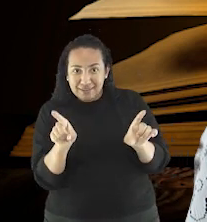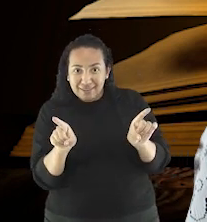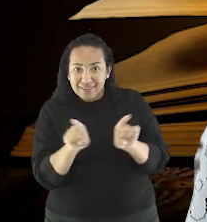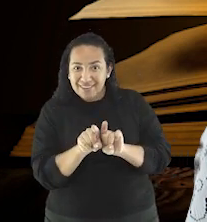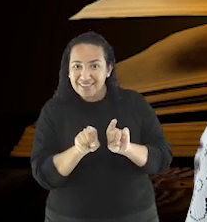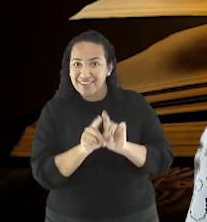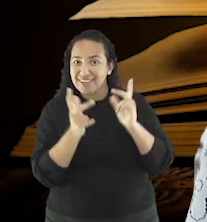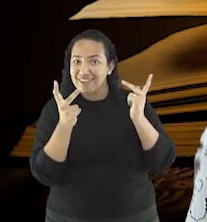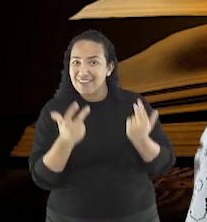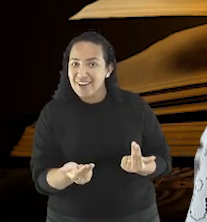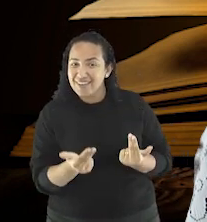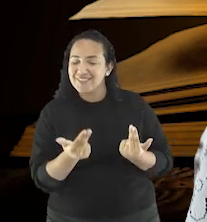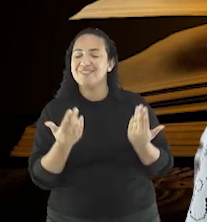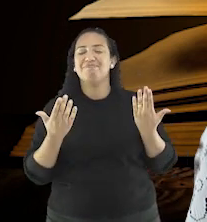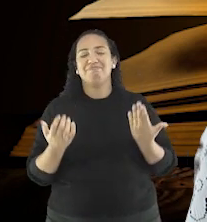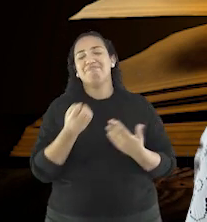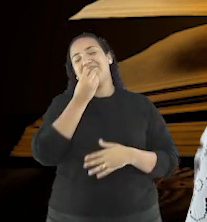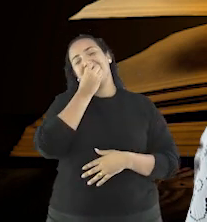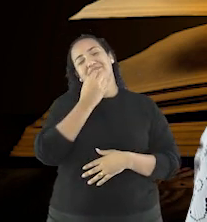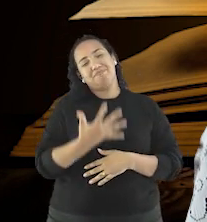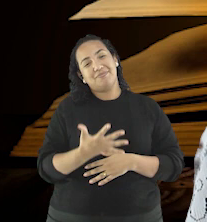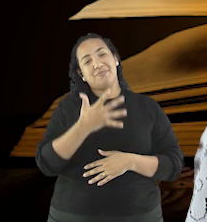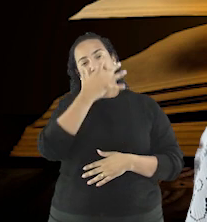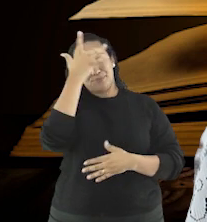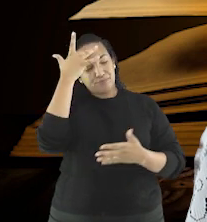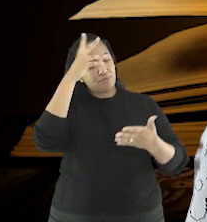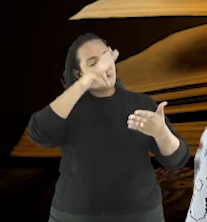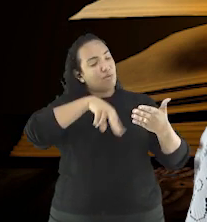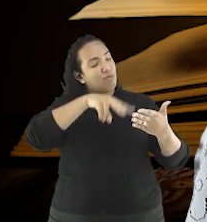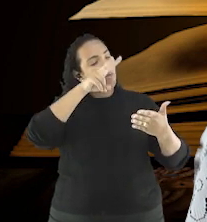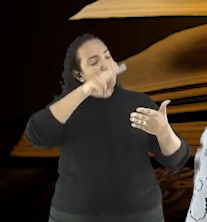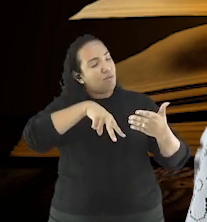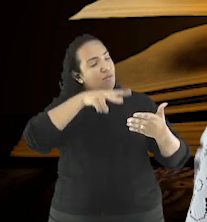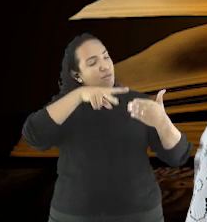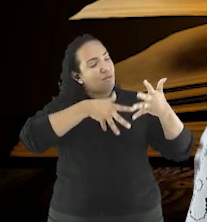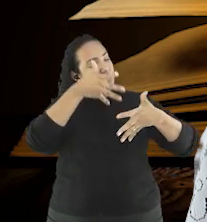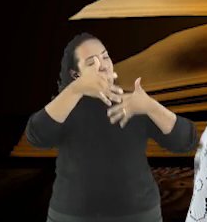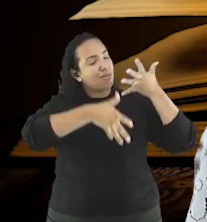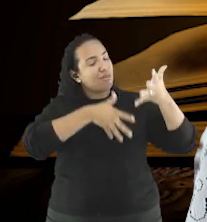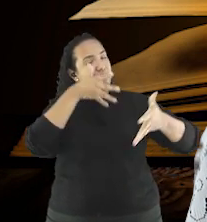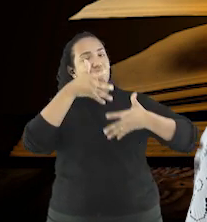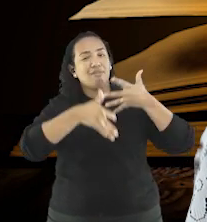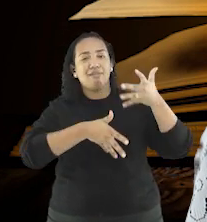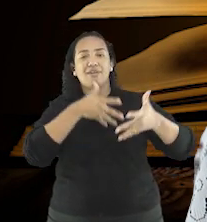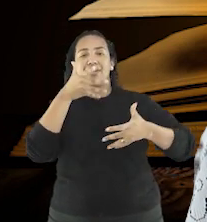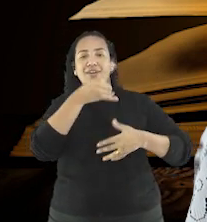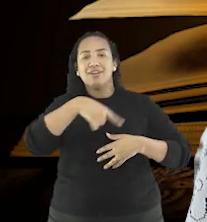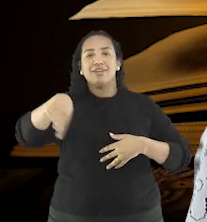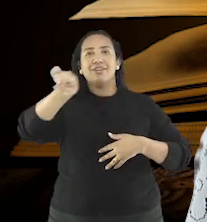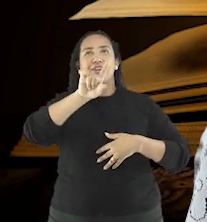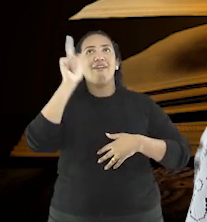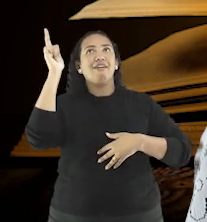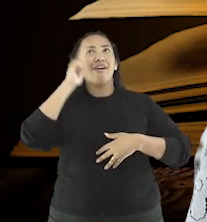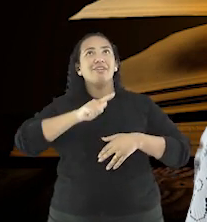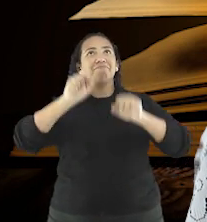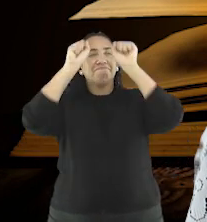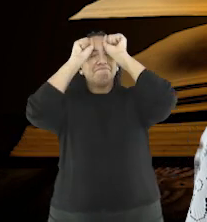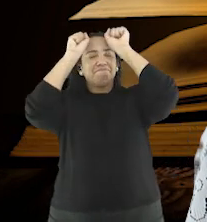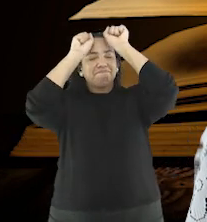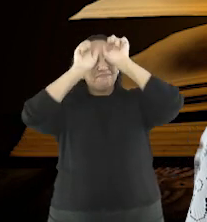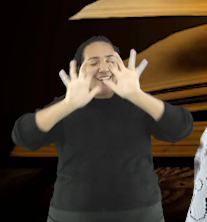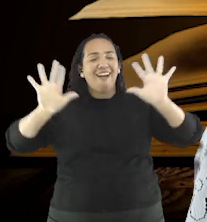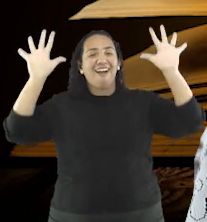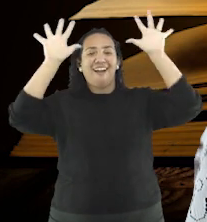para vocês? É muito bom quando alguém lê para a gente, pois assim podemos viajar